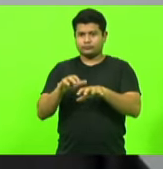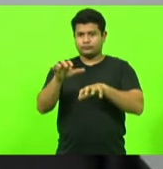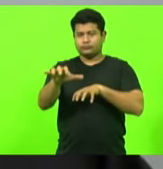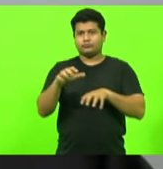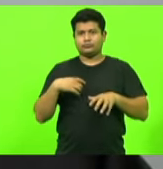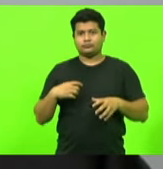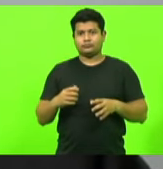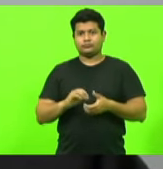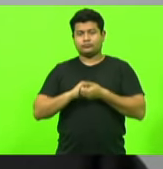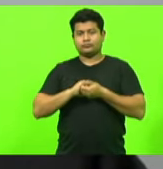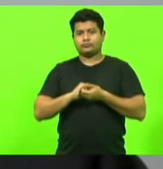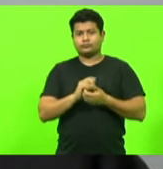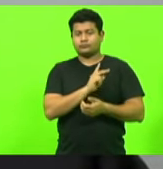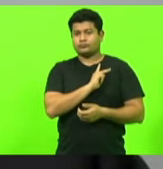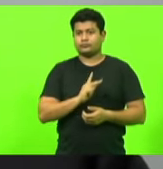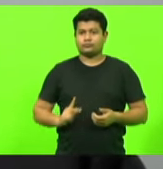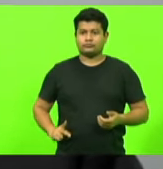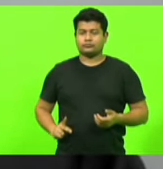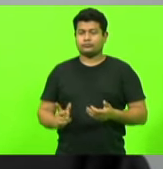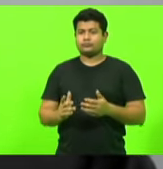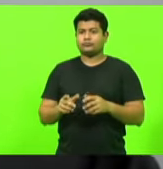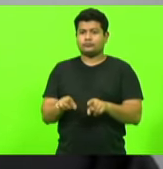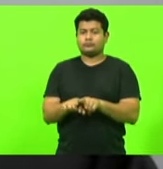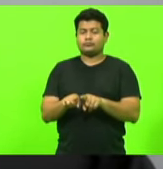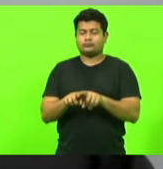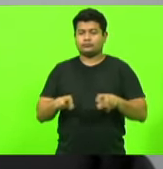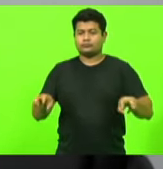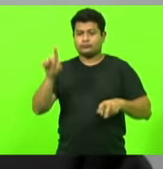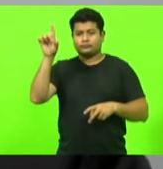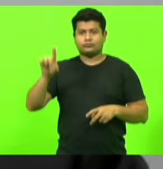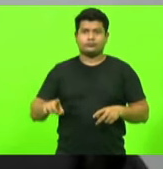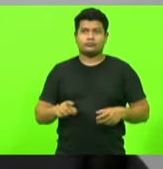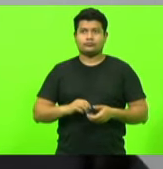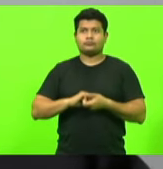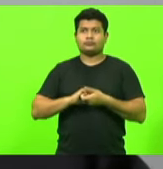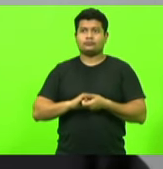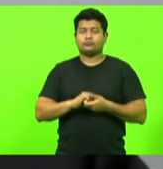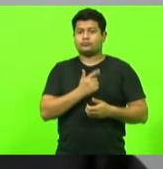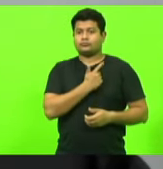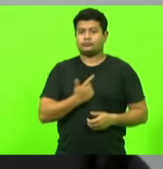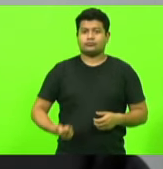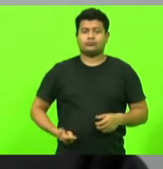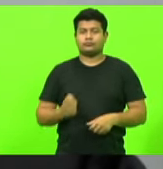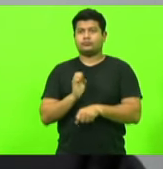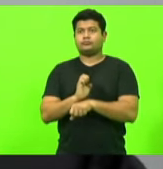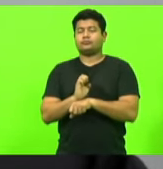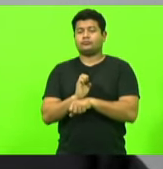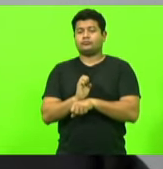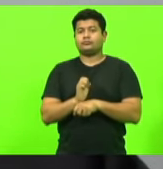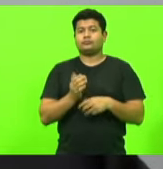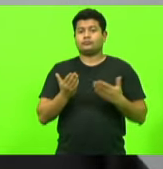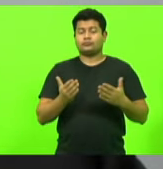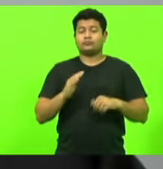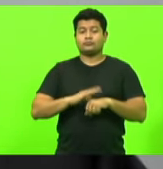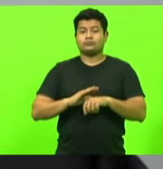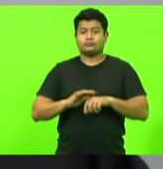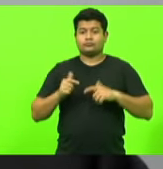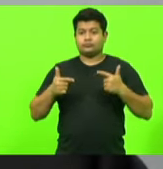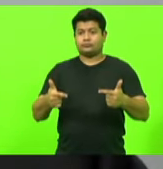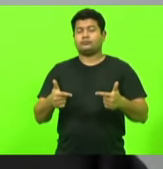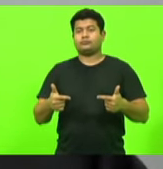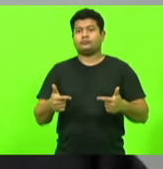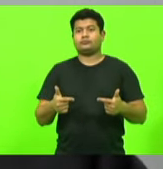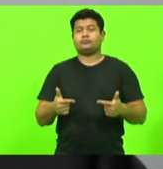Excelência, meus diretores, aos nobres colegas. Cumprimentar o governador do estado pela iniciativa.